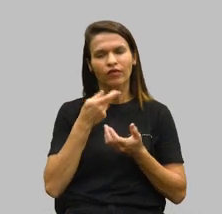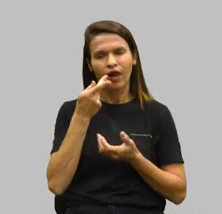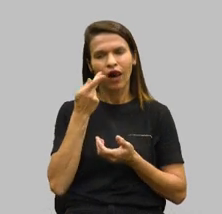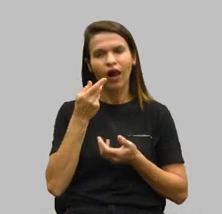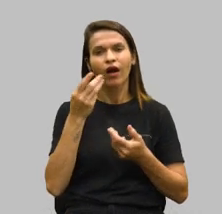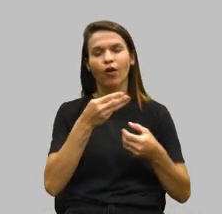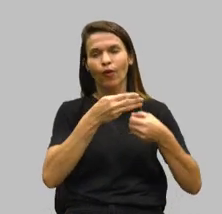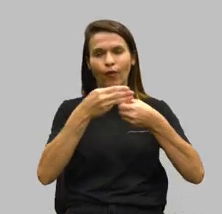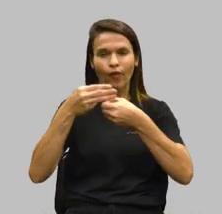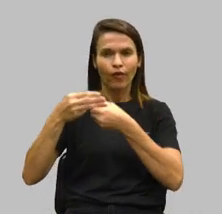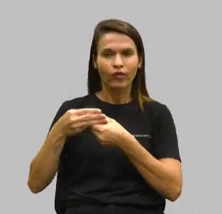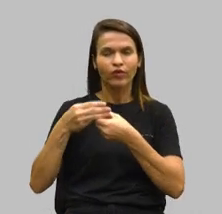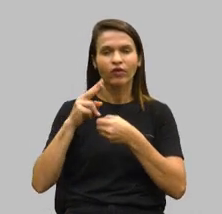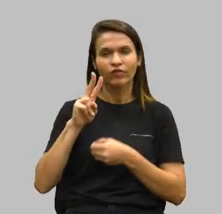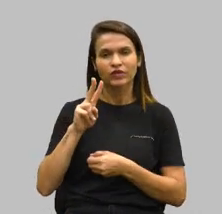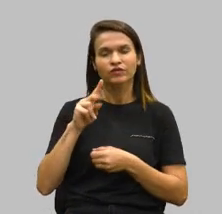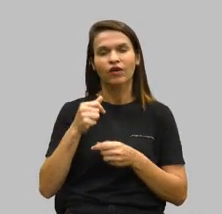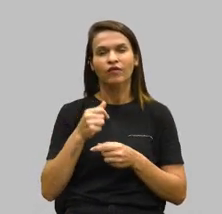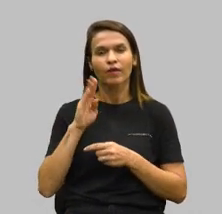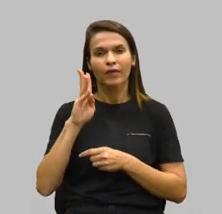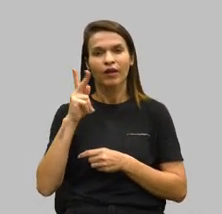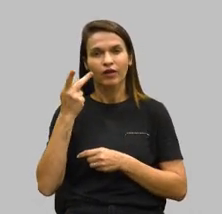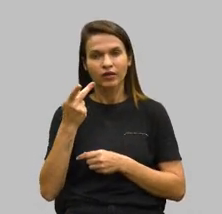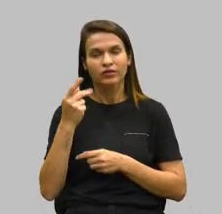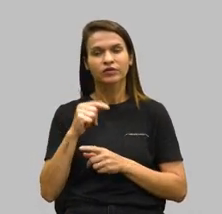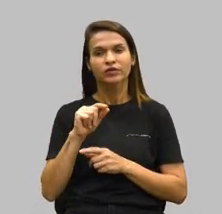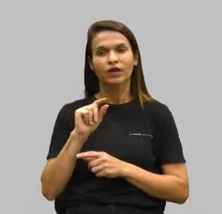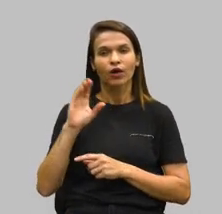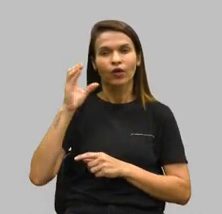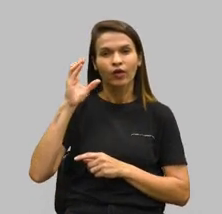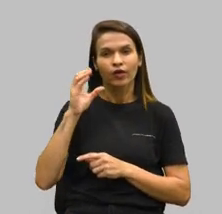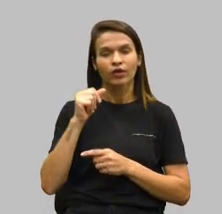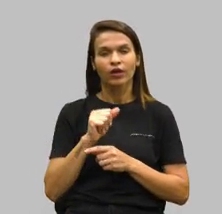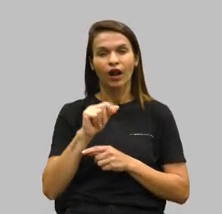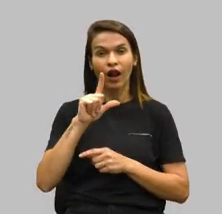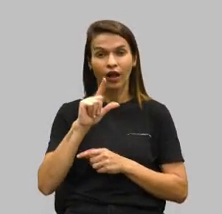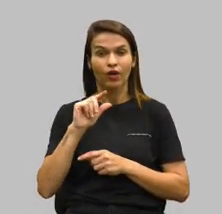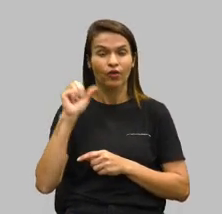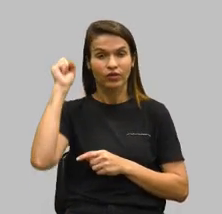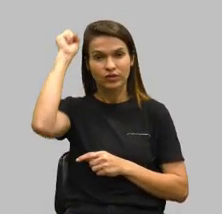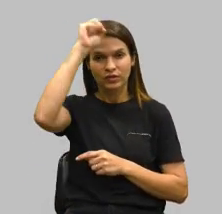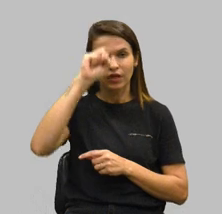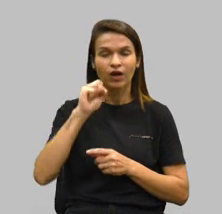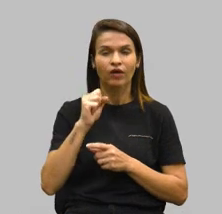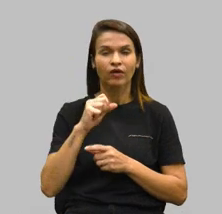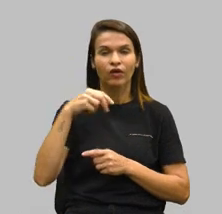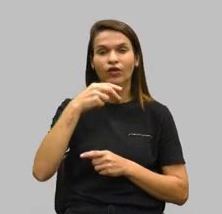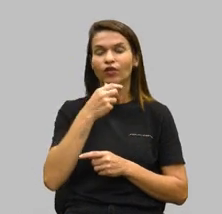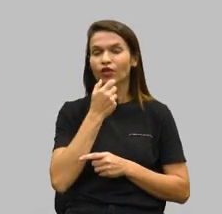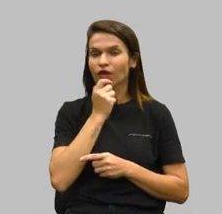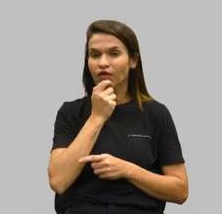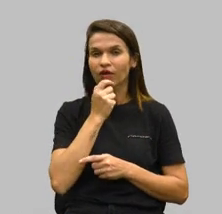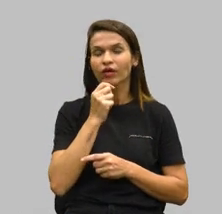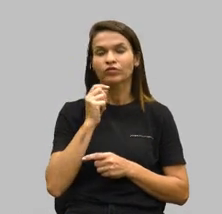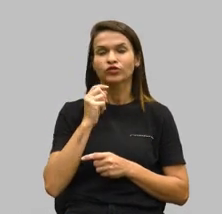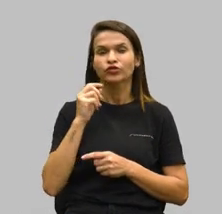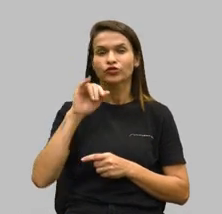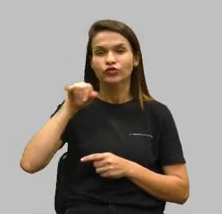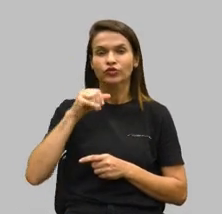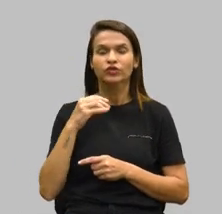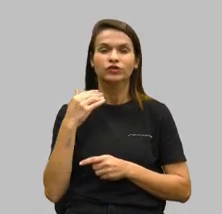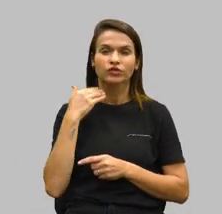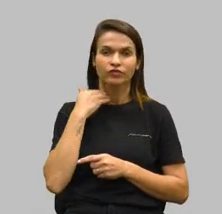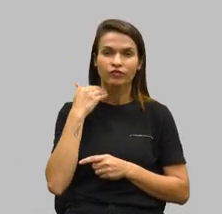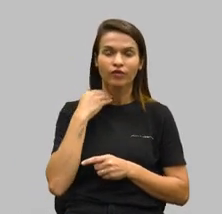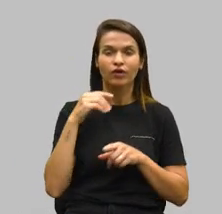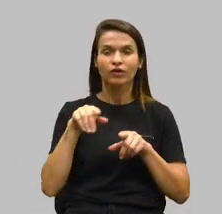Viçosa Belo Horizonte Uberaba Diamantina Contagem Itajubá lag Santa Nova Lima Sabará Uberlândia Juiz de Fora e Sete